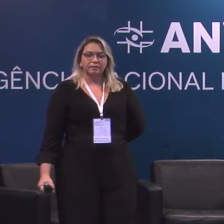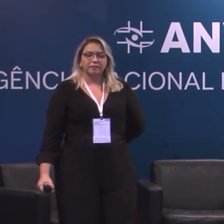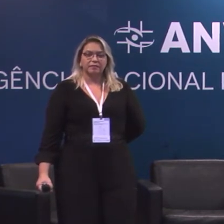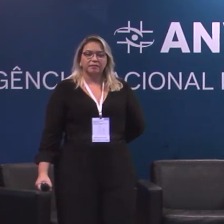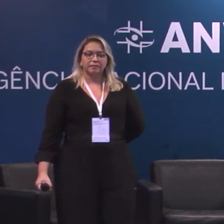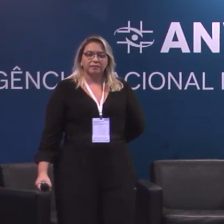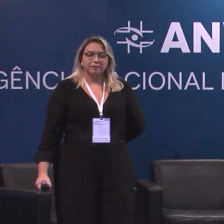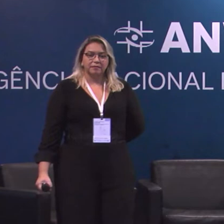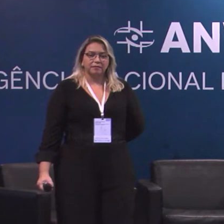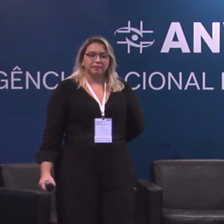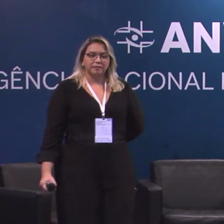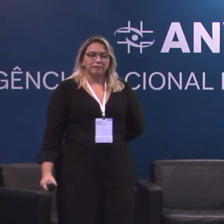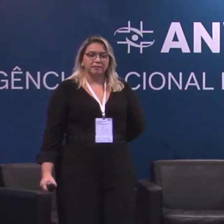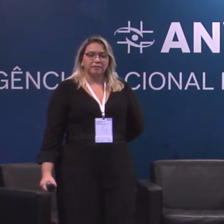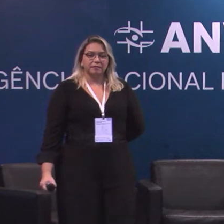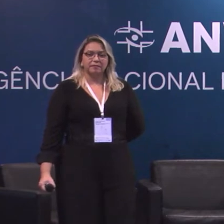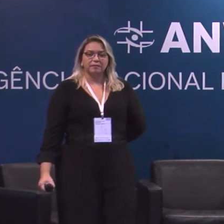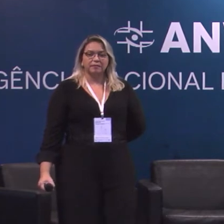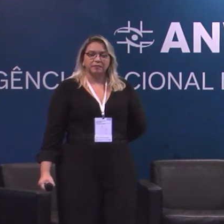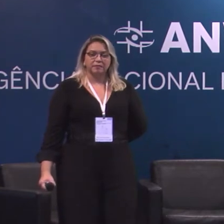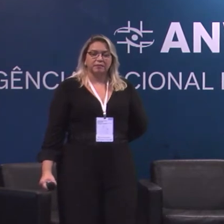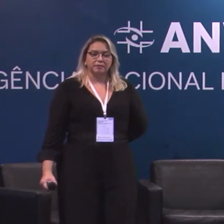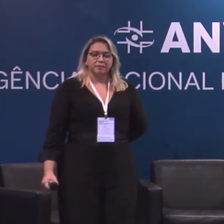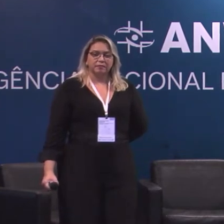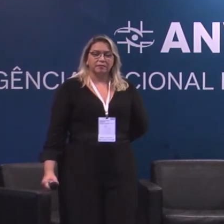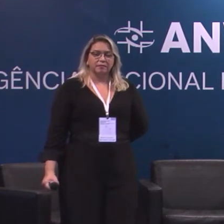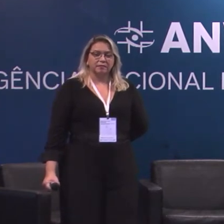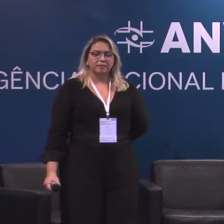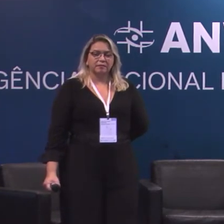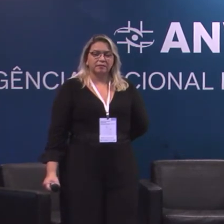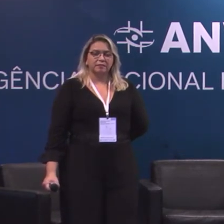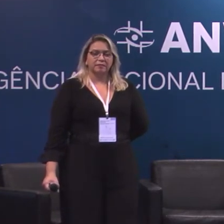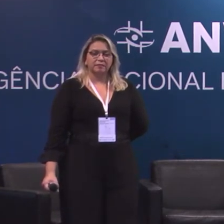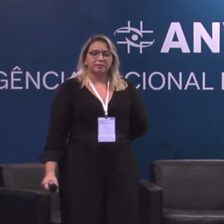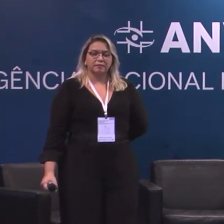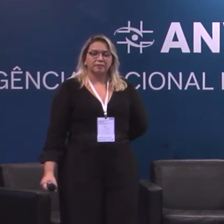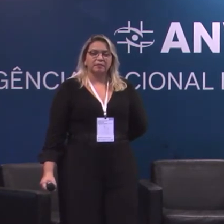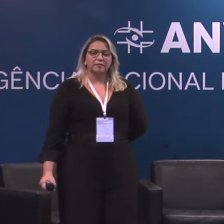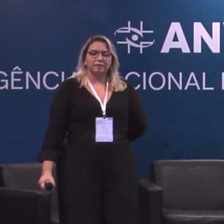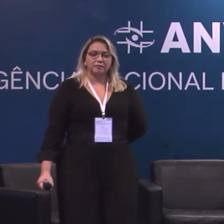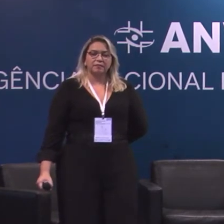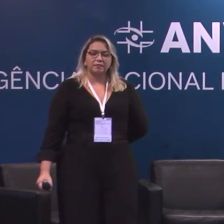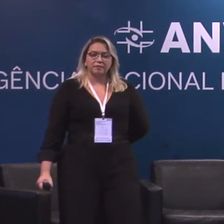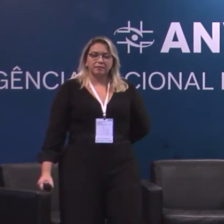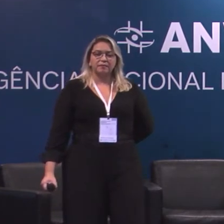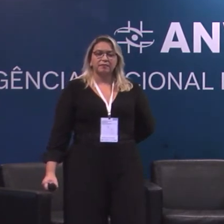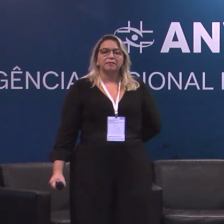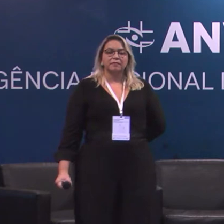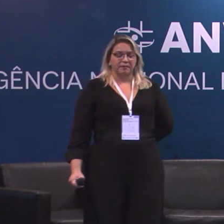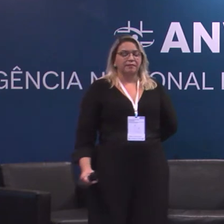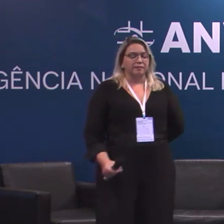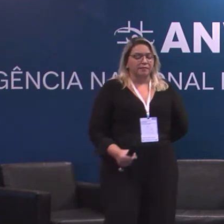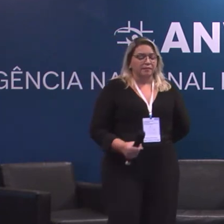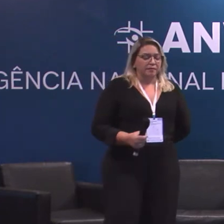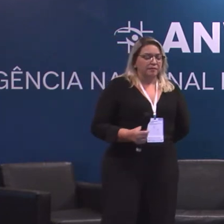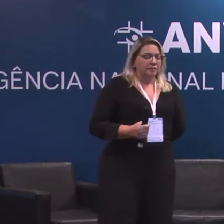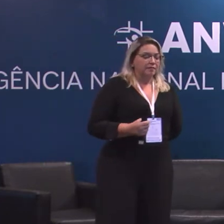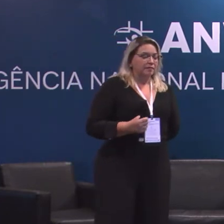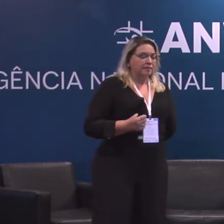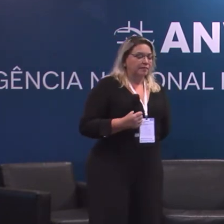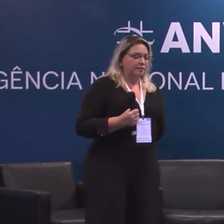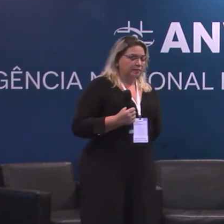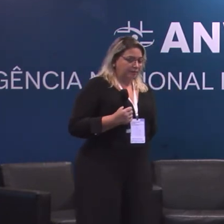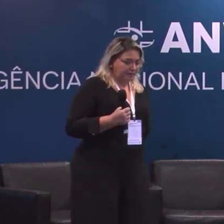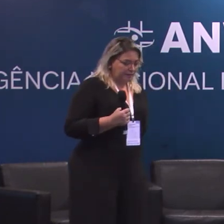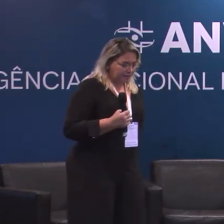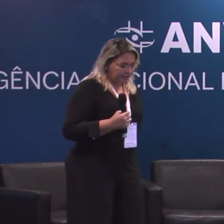para fiscalizar. Então, havia esse conflito e a gente teve que fazer uma RDC para... Não, perfeito, exatamente isso. Porque